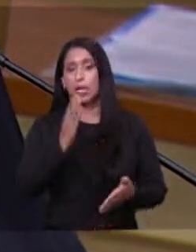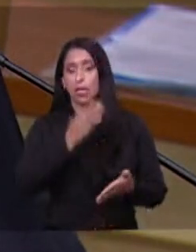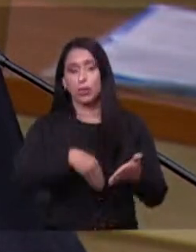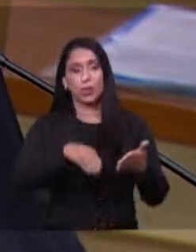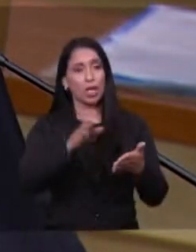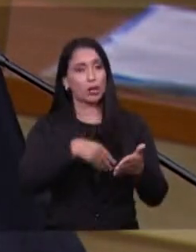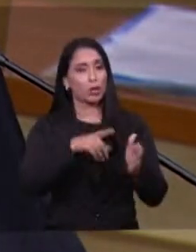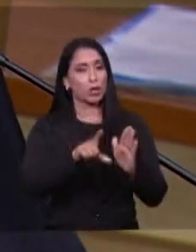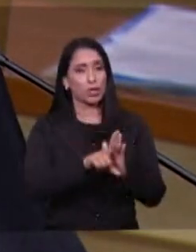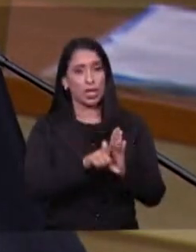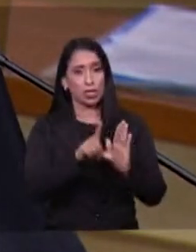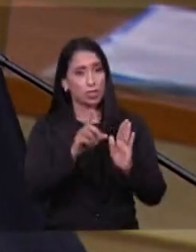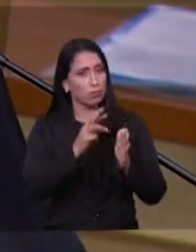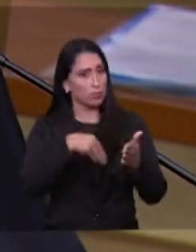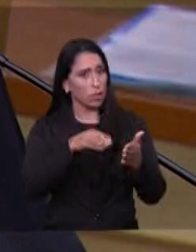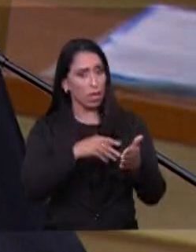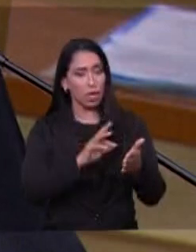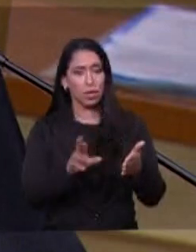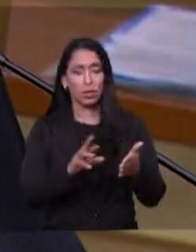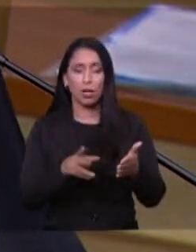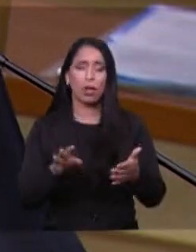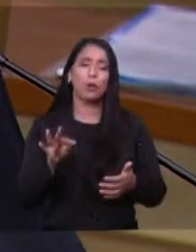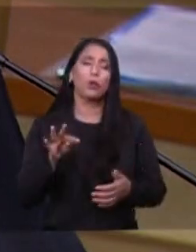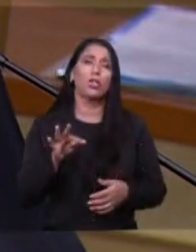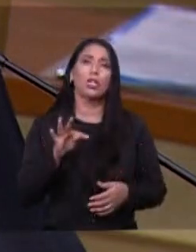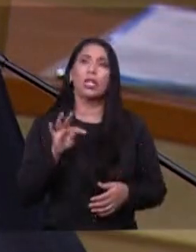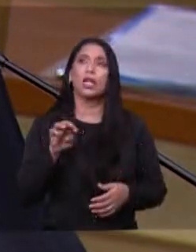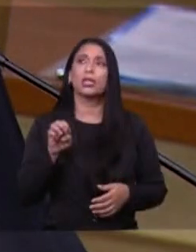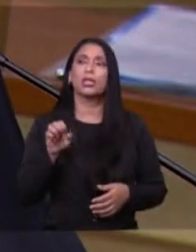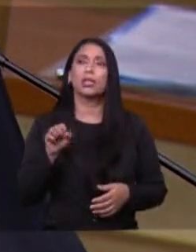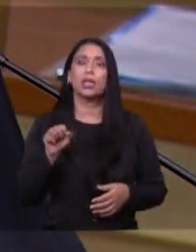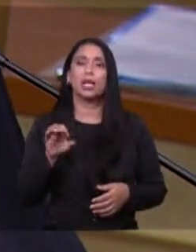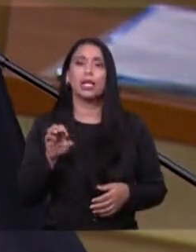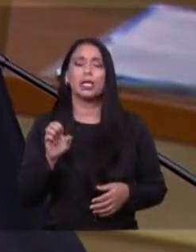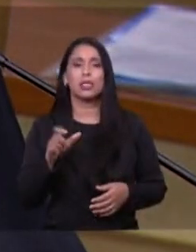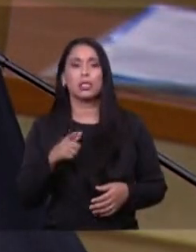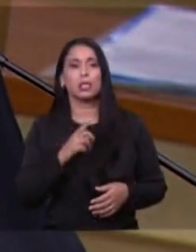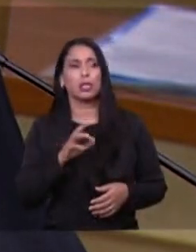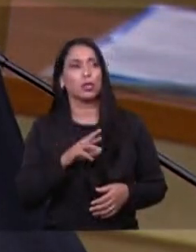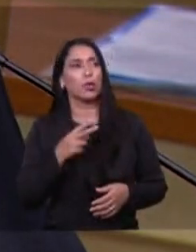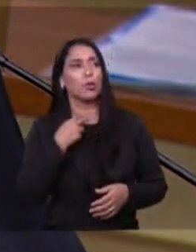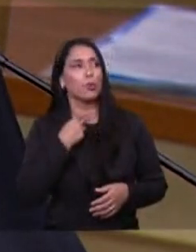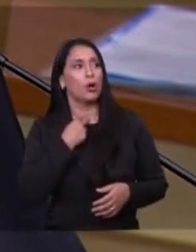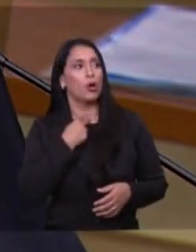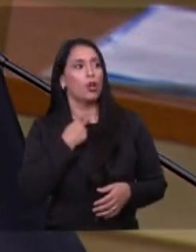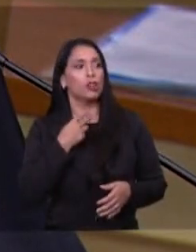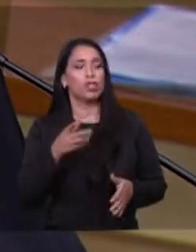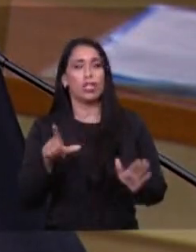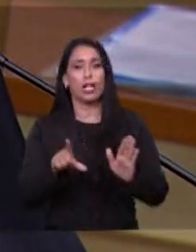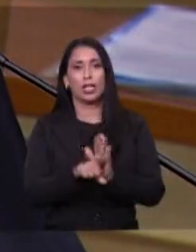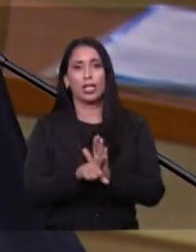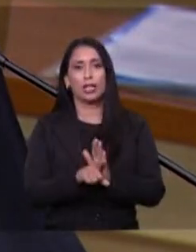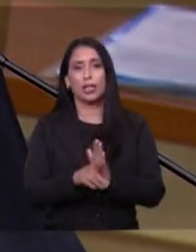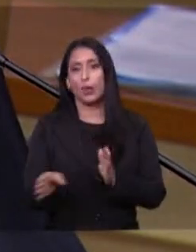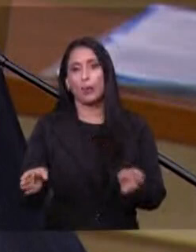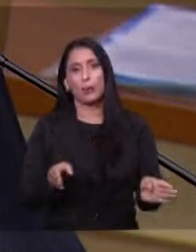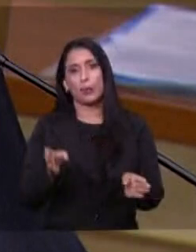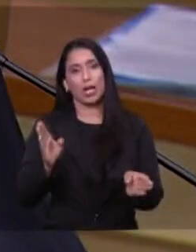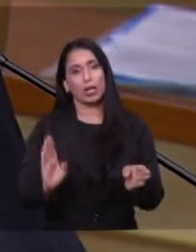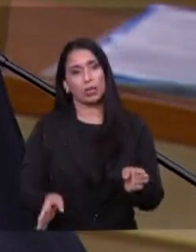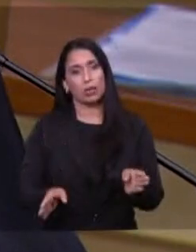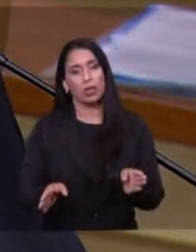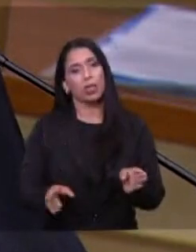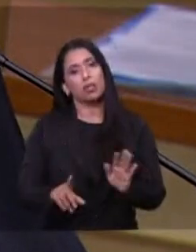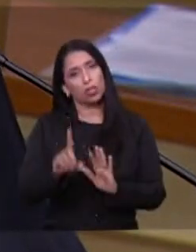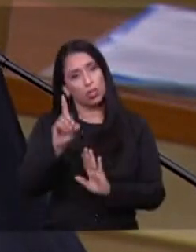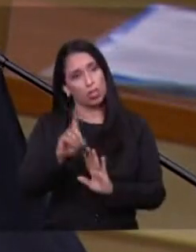nulidade da lei e a tese de que não pode se fixar por lei, prazos de decadência para o exercício de direitos contra a